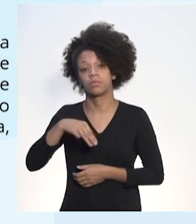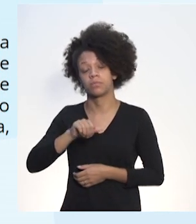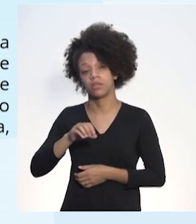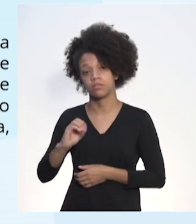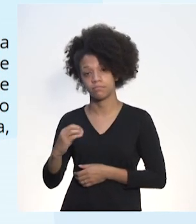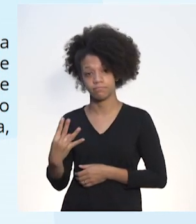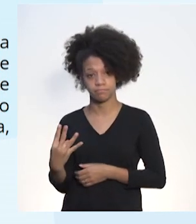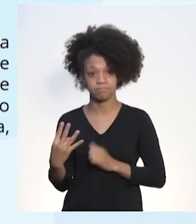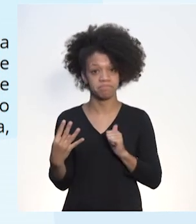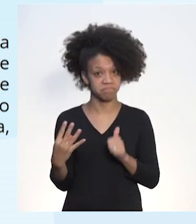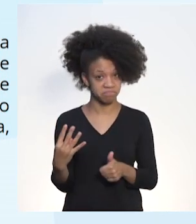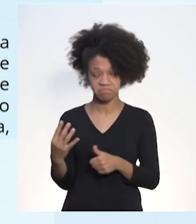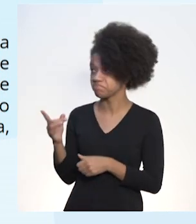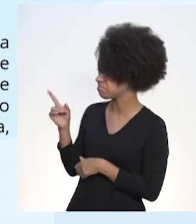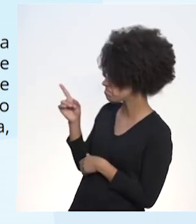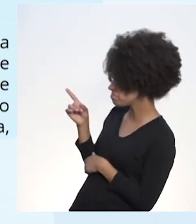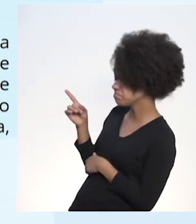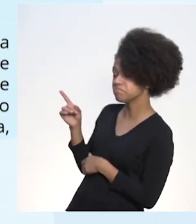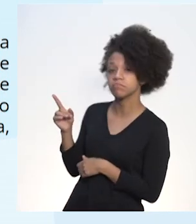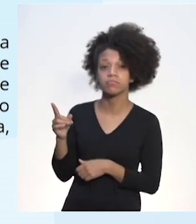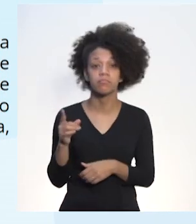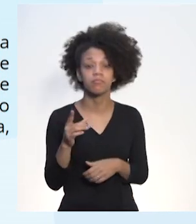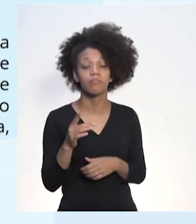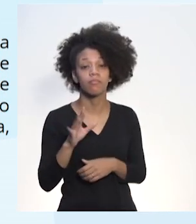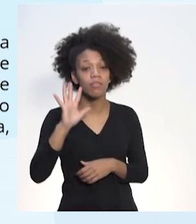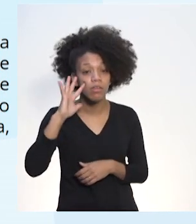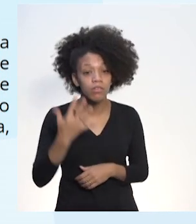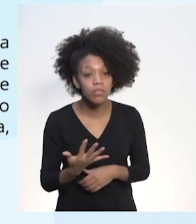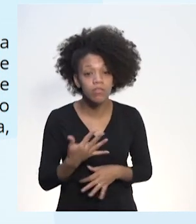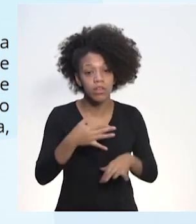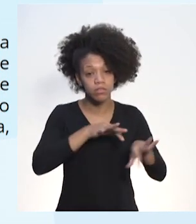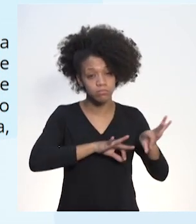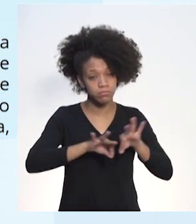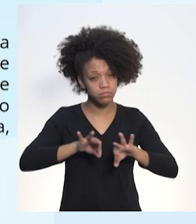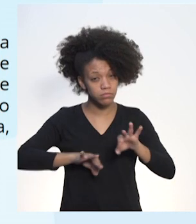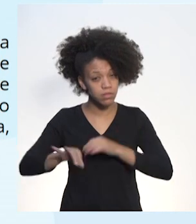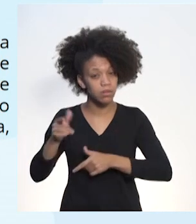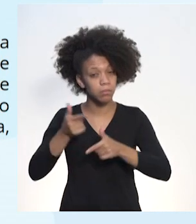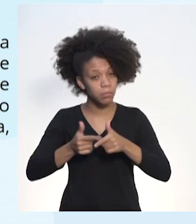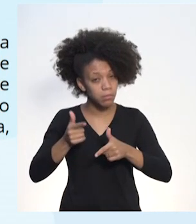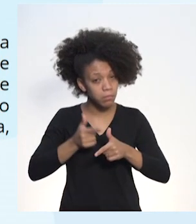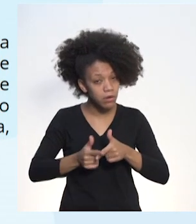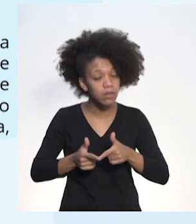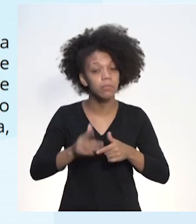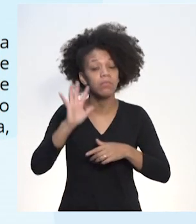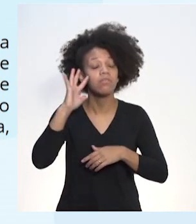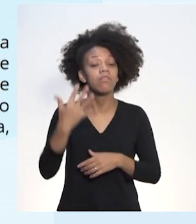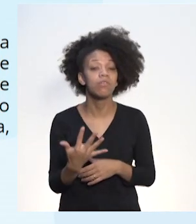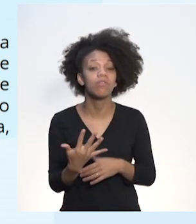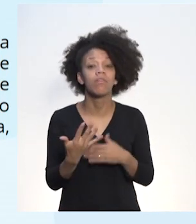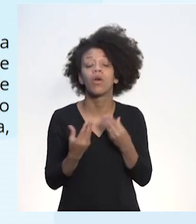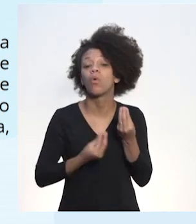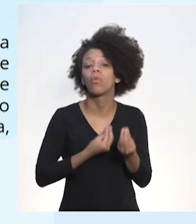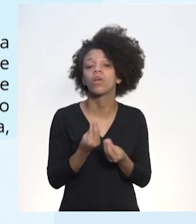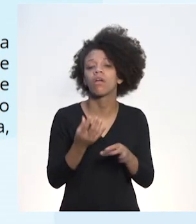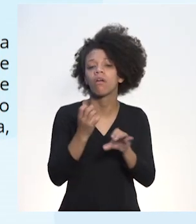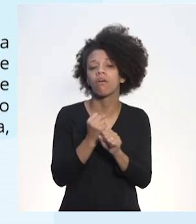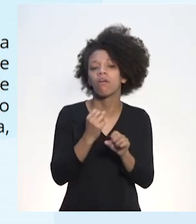MA 04. Resolver e elaborar situações problema envolvendo cálculo